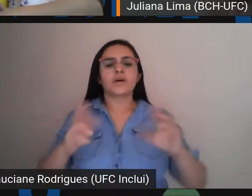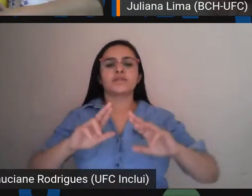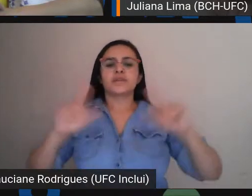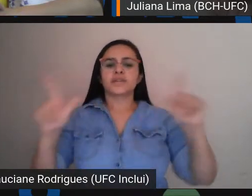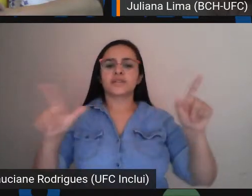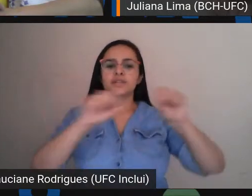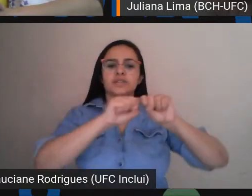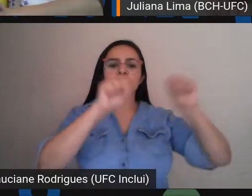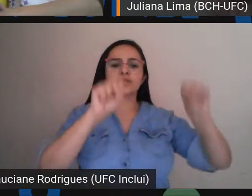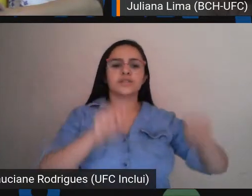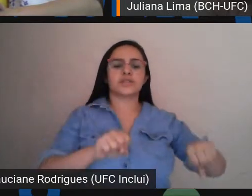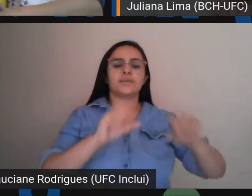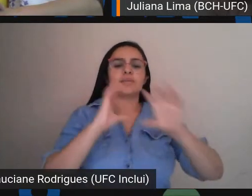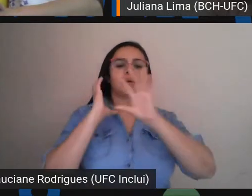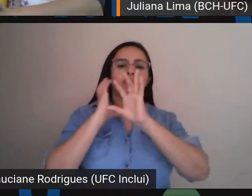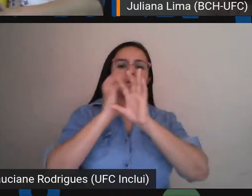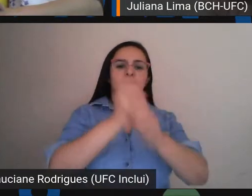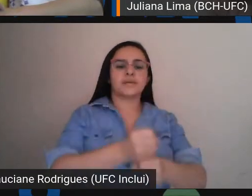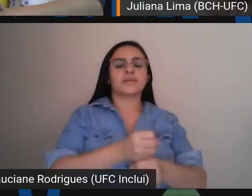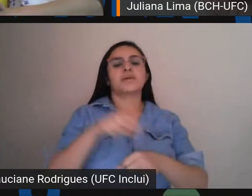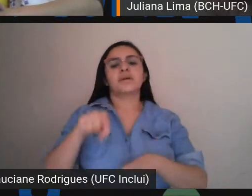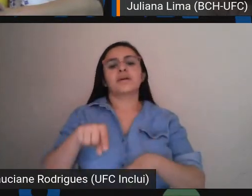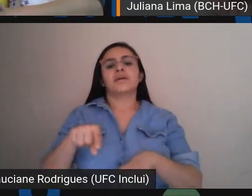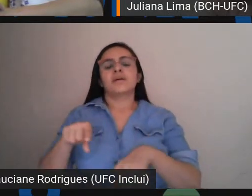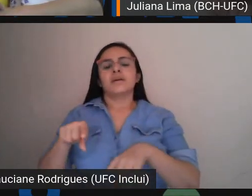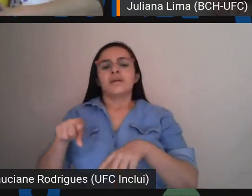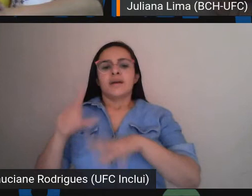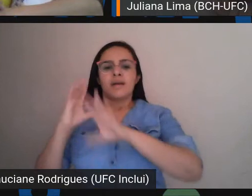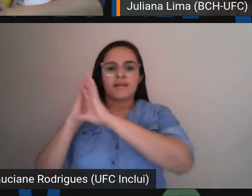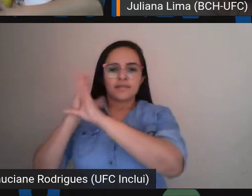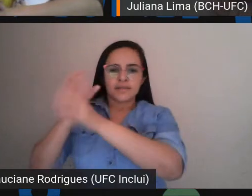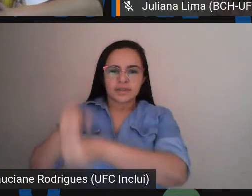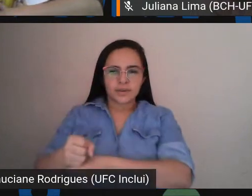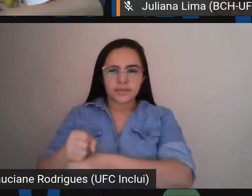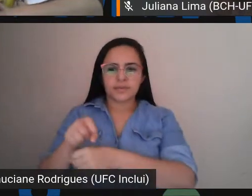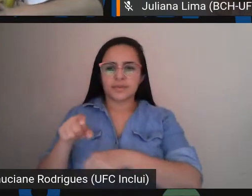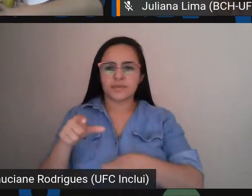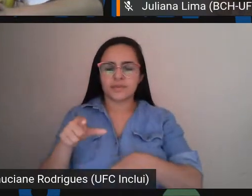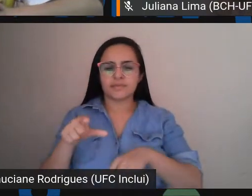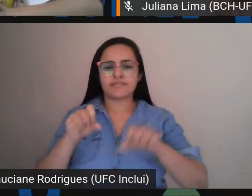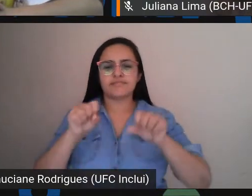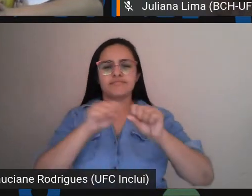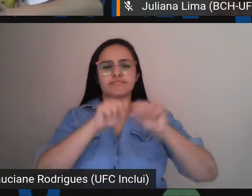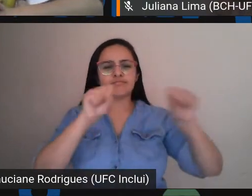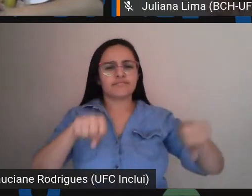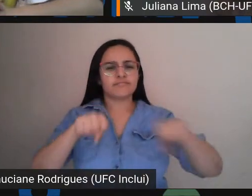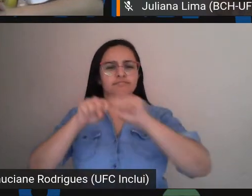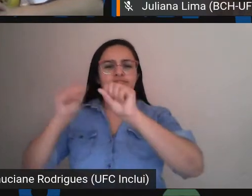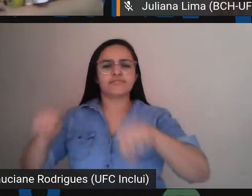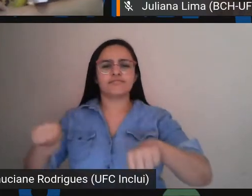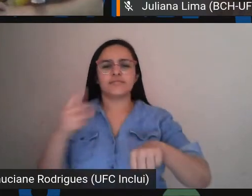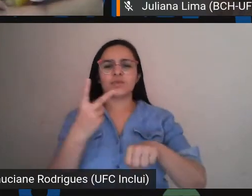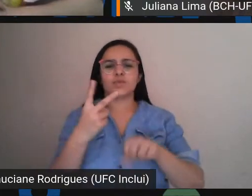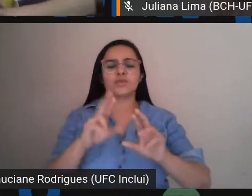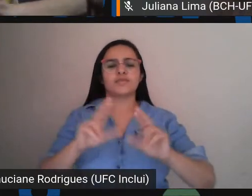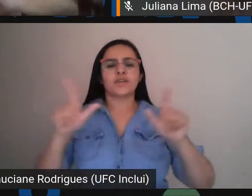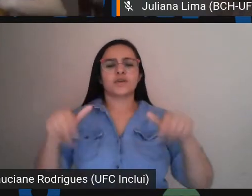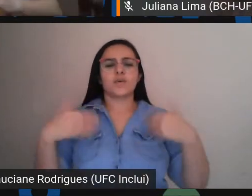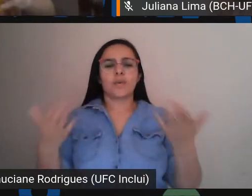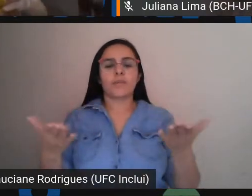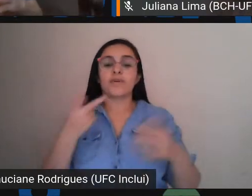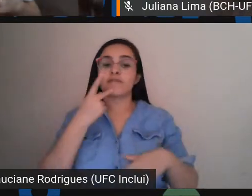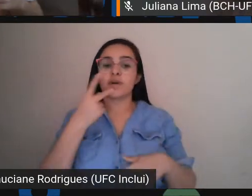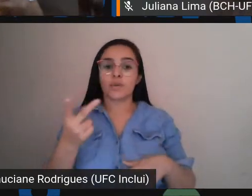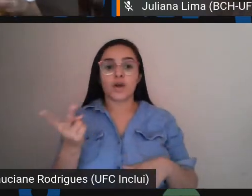de uma revisão integrativa? Qual das duas é menos complexa? Então, elas são bastante complexas, as duas, né?